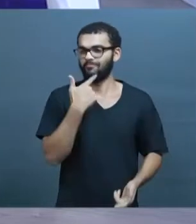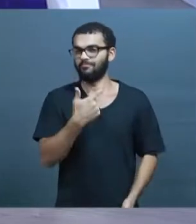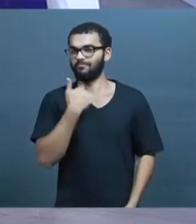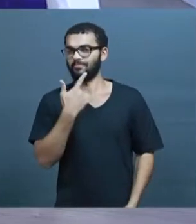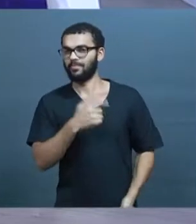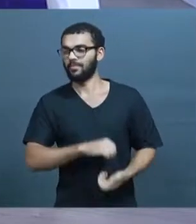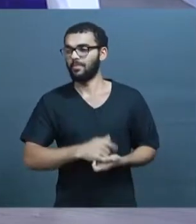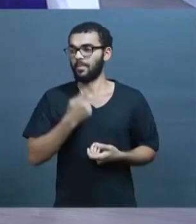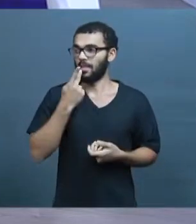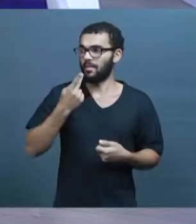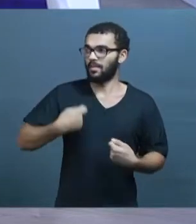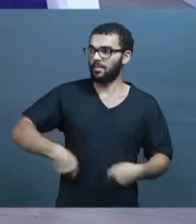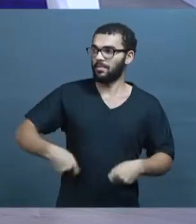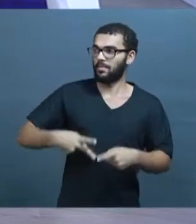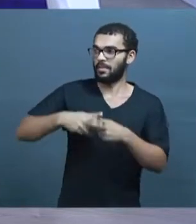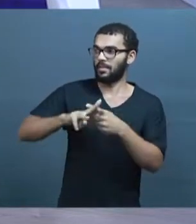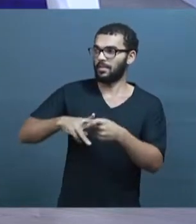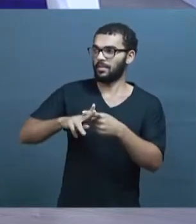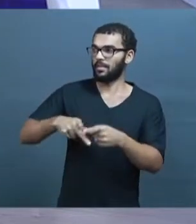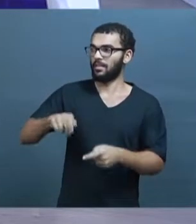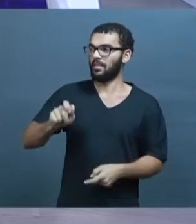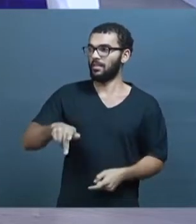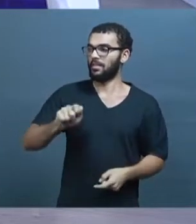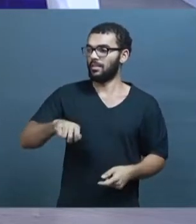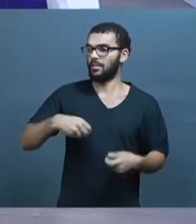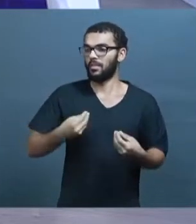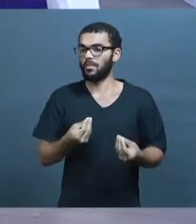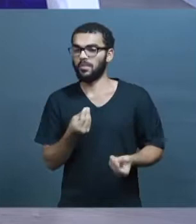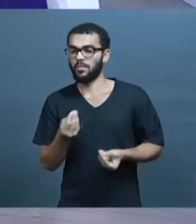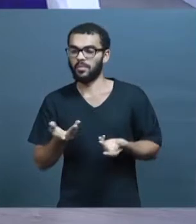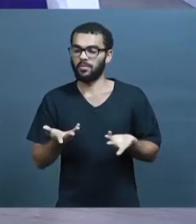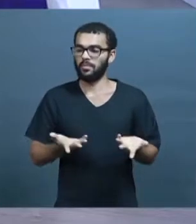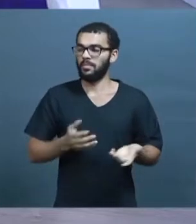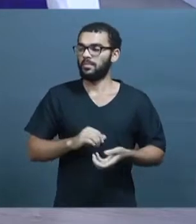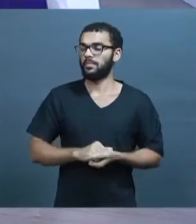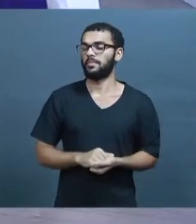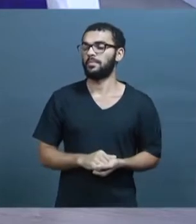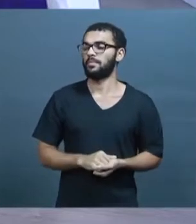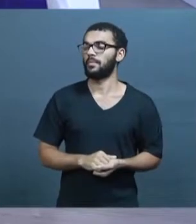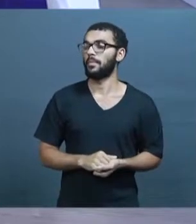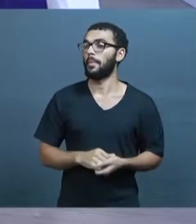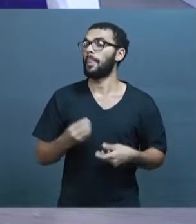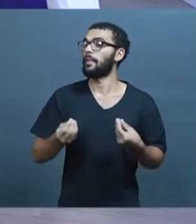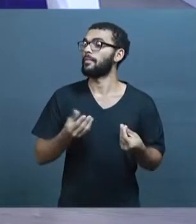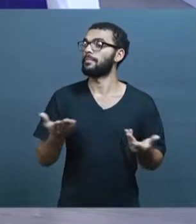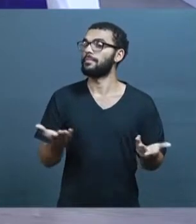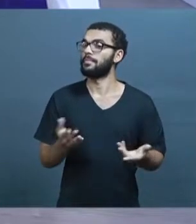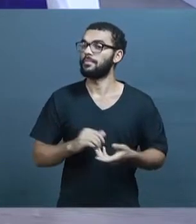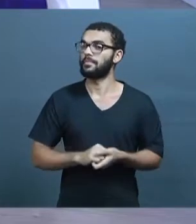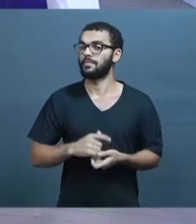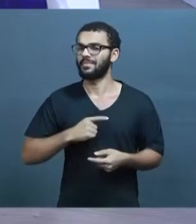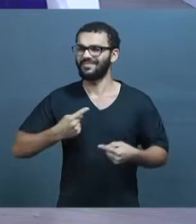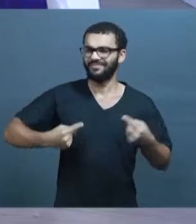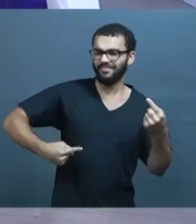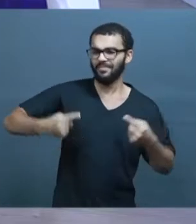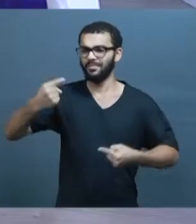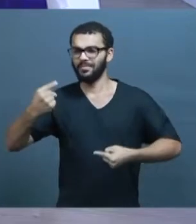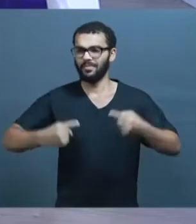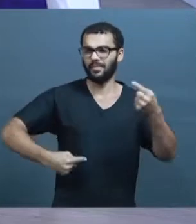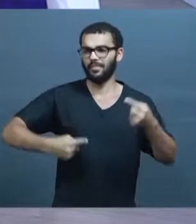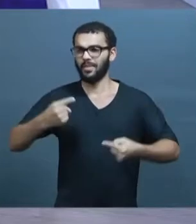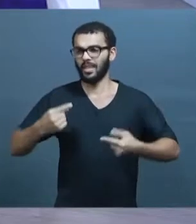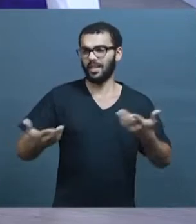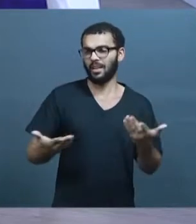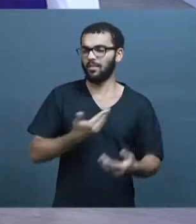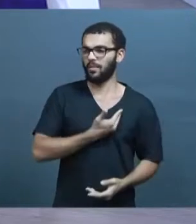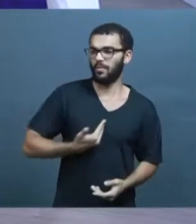da Previdência, né? Paulo Guedes sempre fala, vamos ver como é que vai ser o posicionamento do Congresso. Como é que fica esse jogo, essa pressão do governo